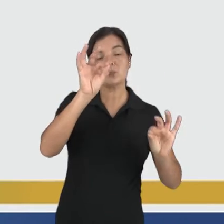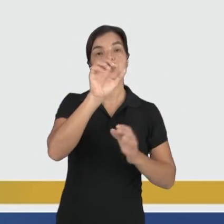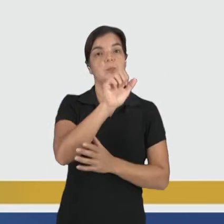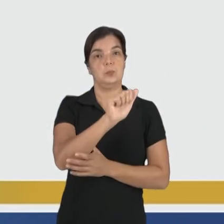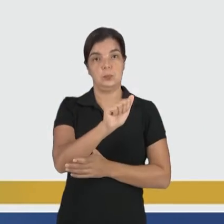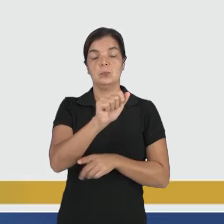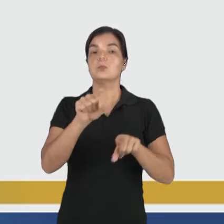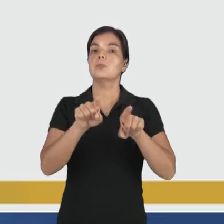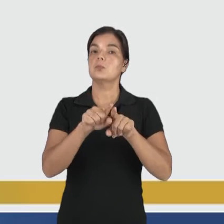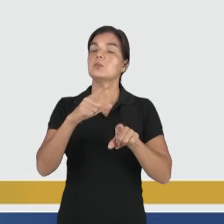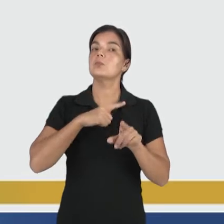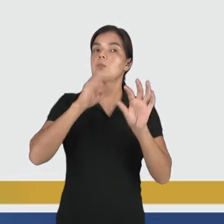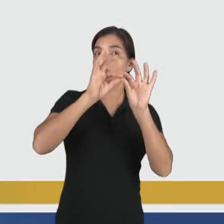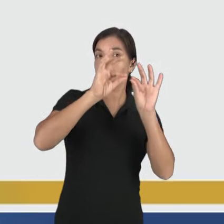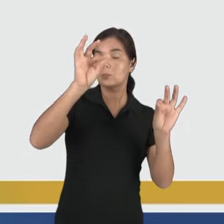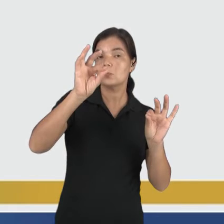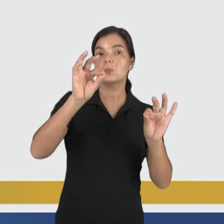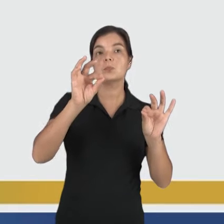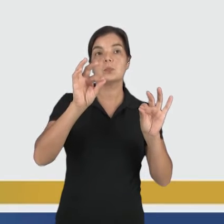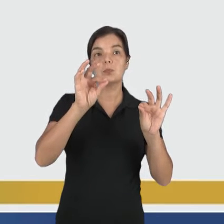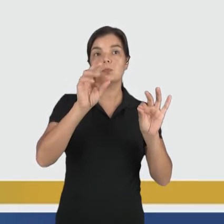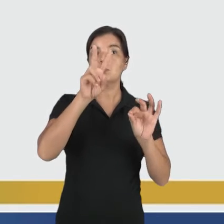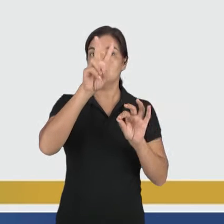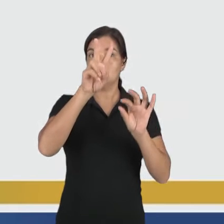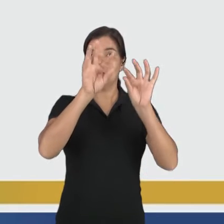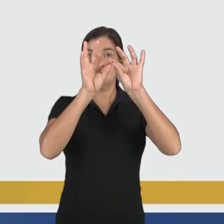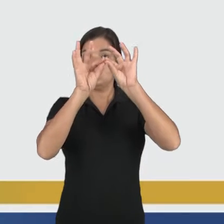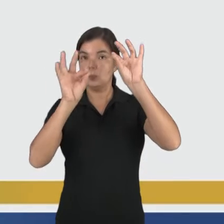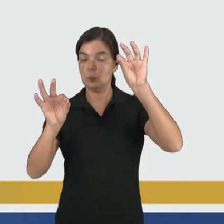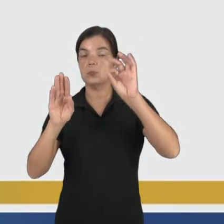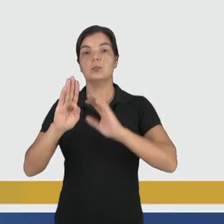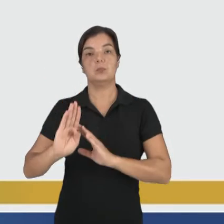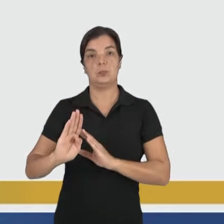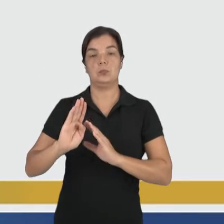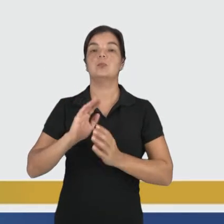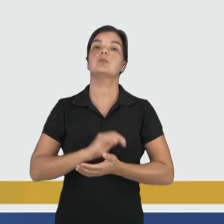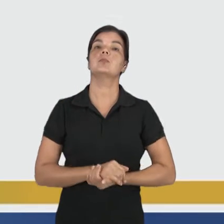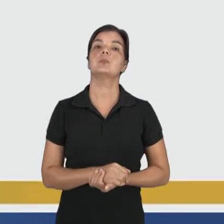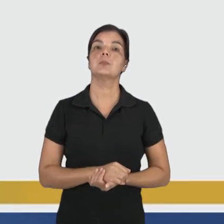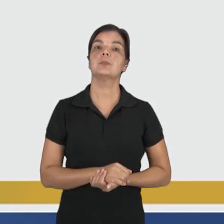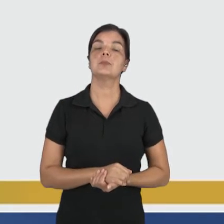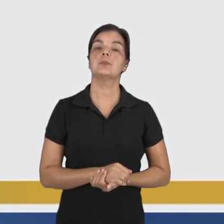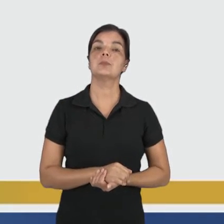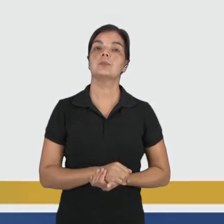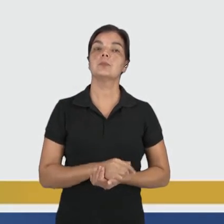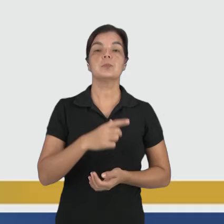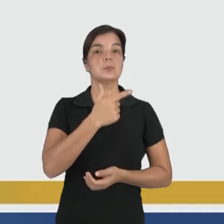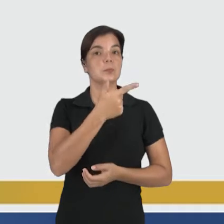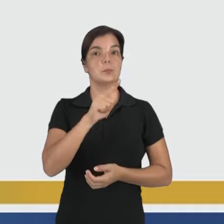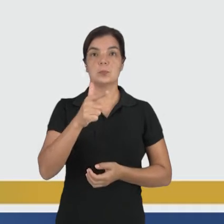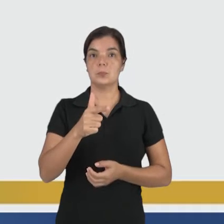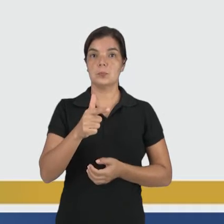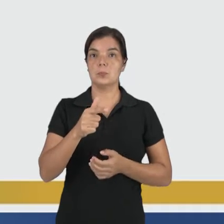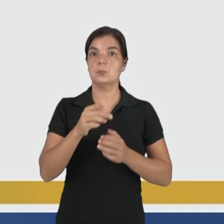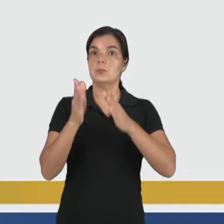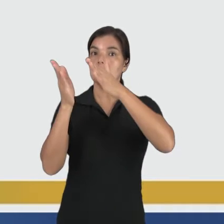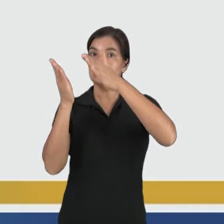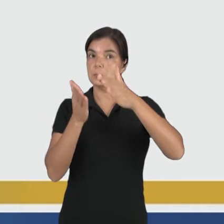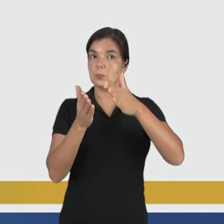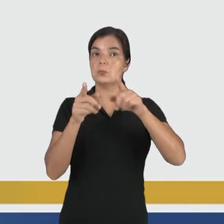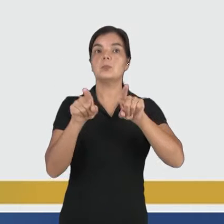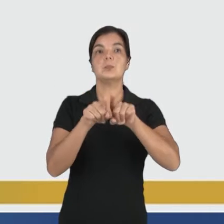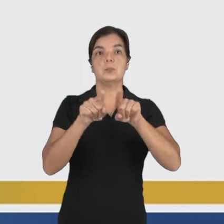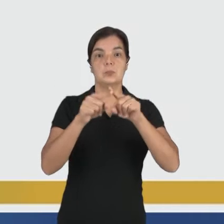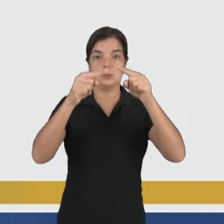terão a mesma distância para o ponto V ao ponto B. Por ela não ter inclinação, ela